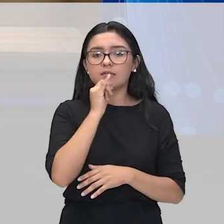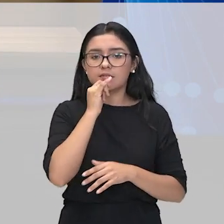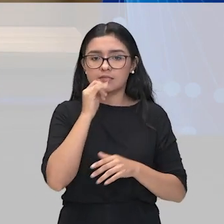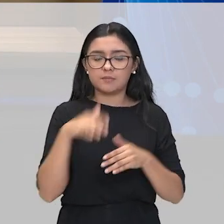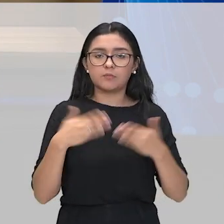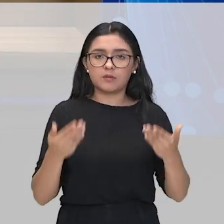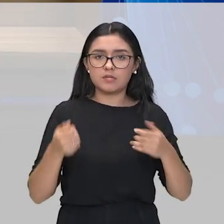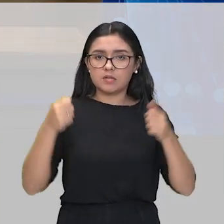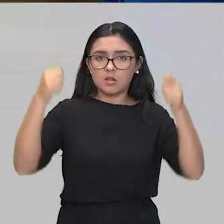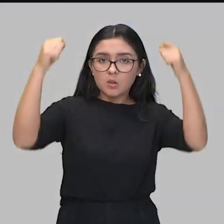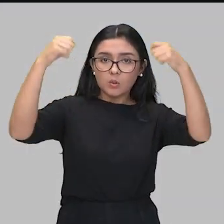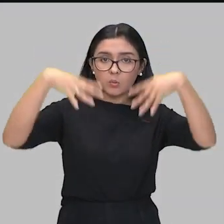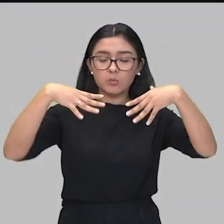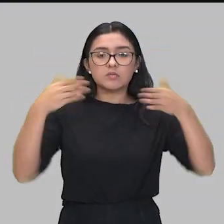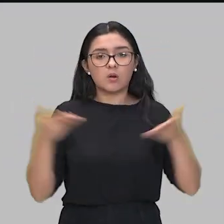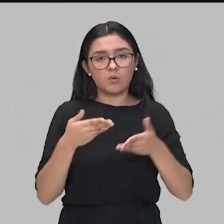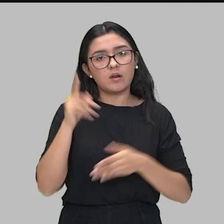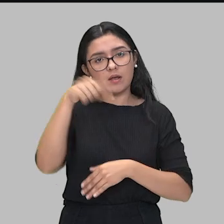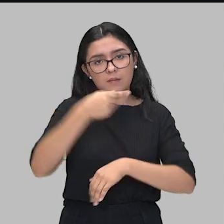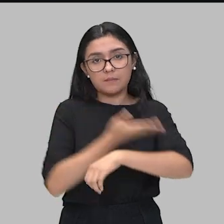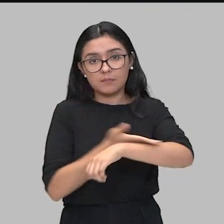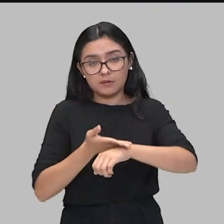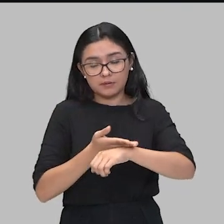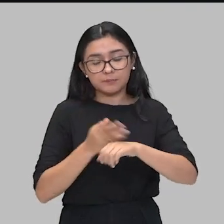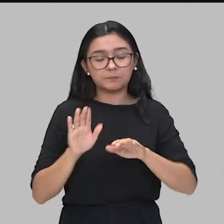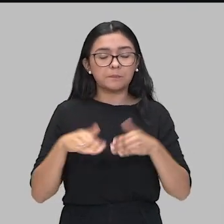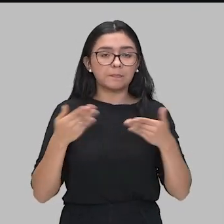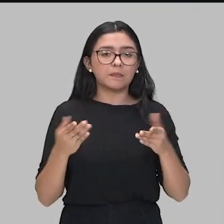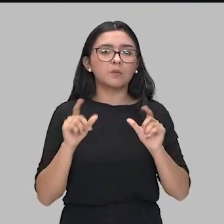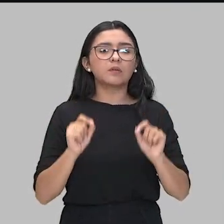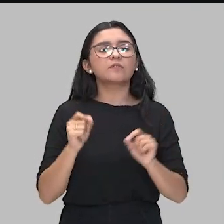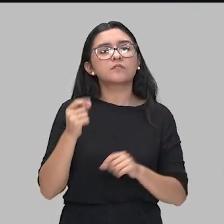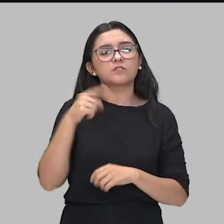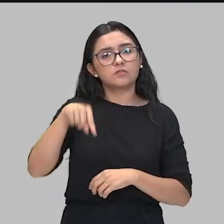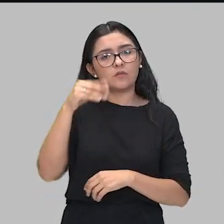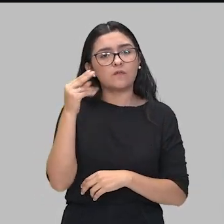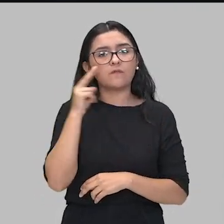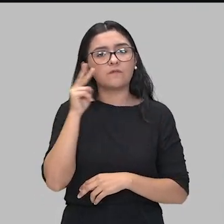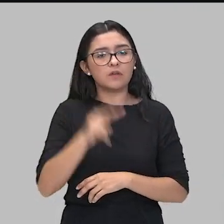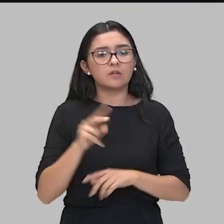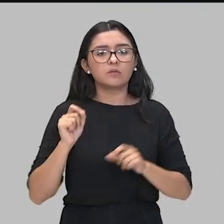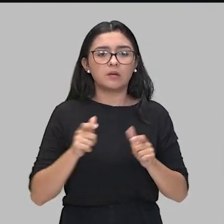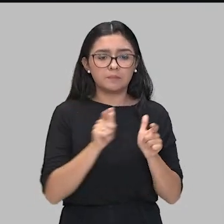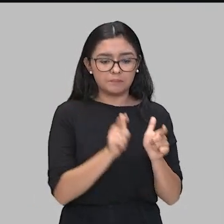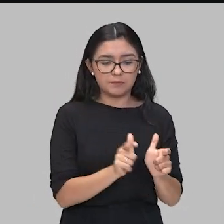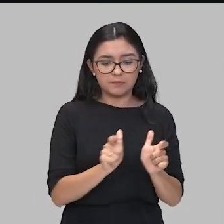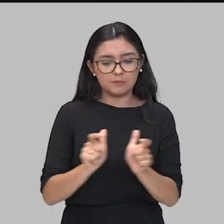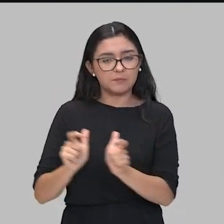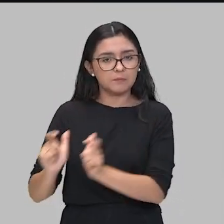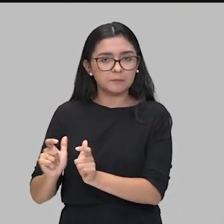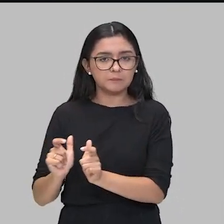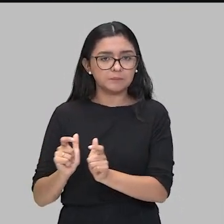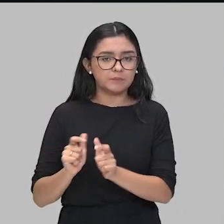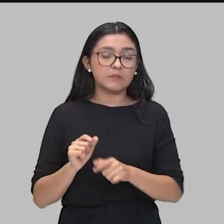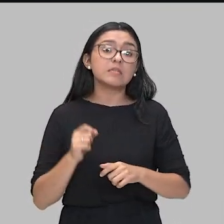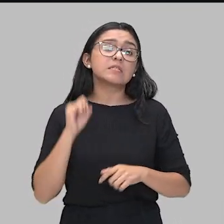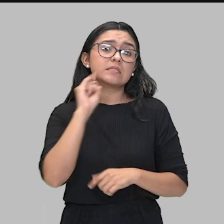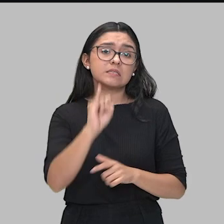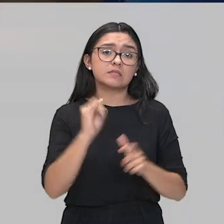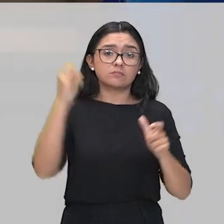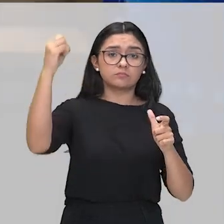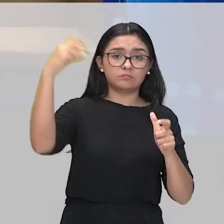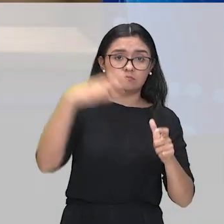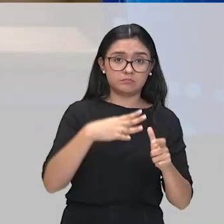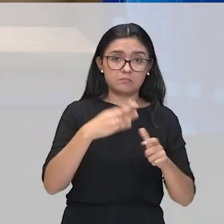iluminando os cartões é uma luz branca. Então, o que você está vendo aqui é como os cartões ficam se eu iluminar com uma luz